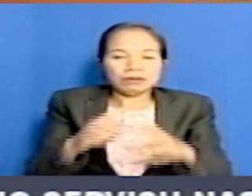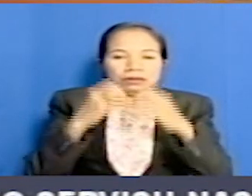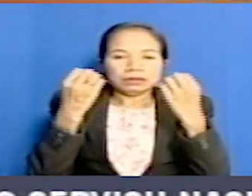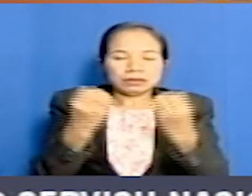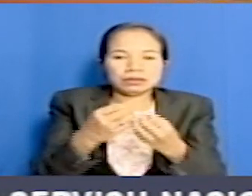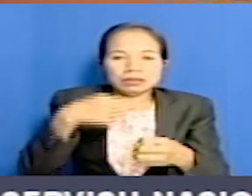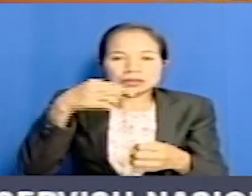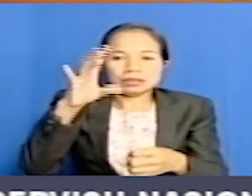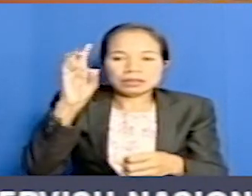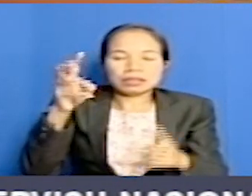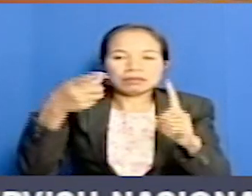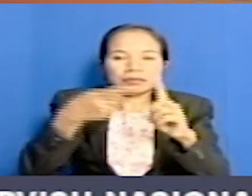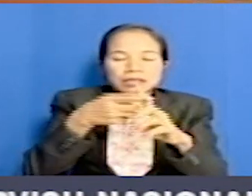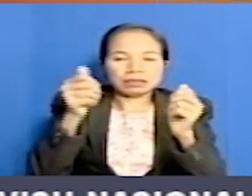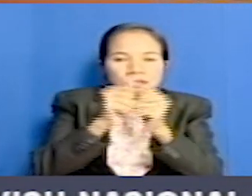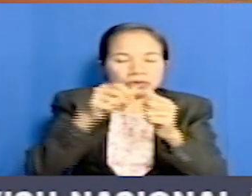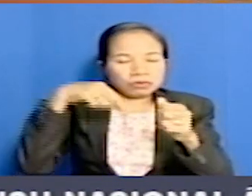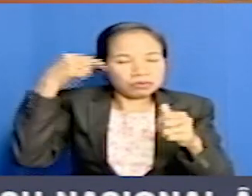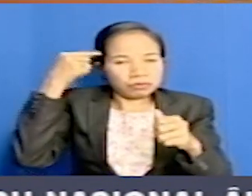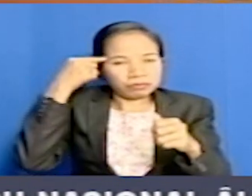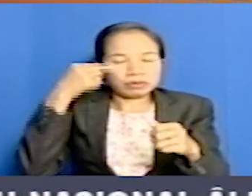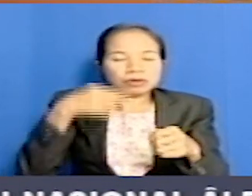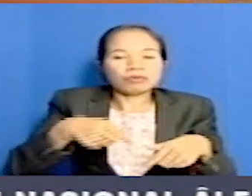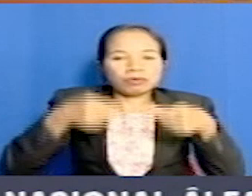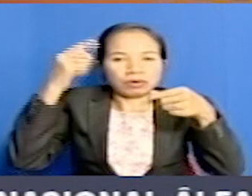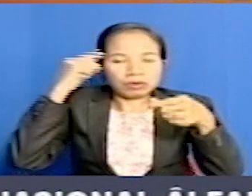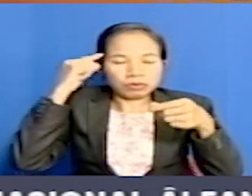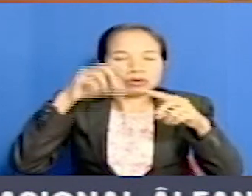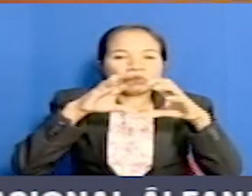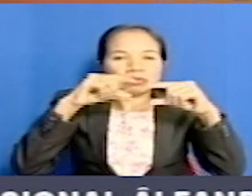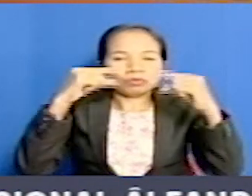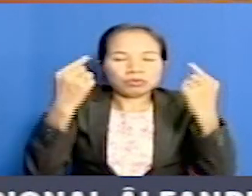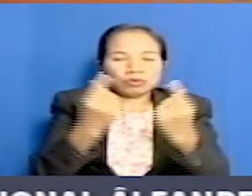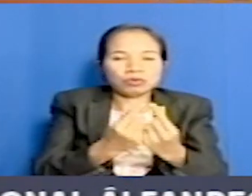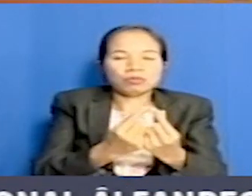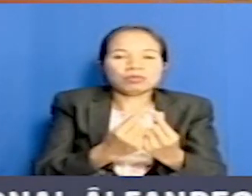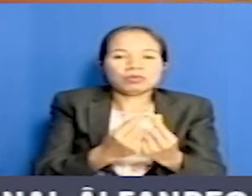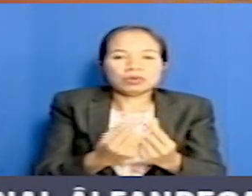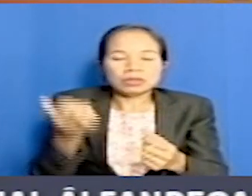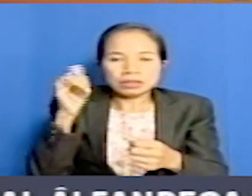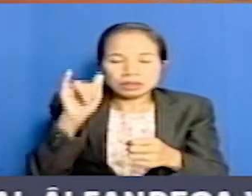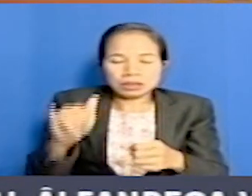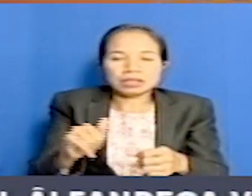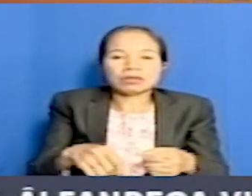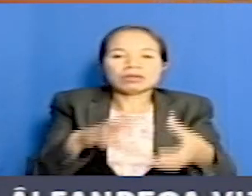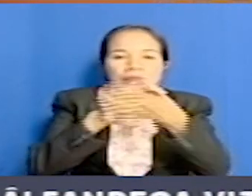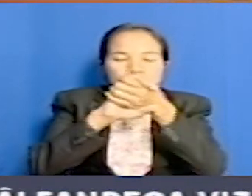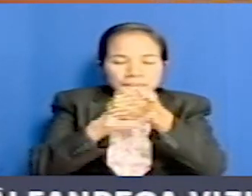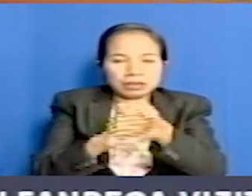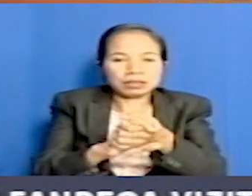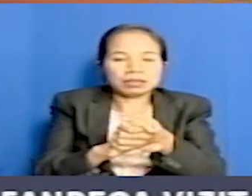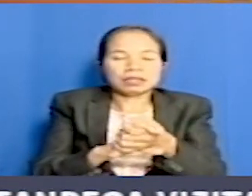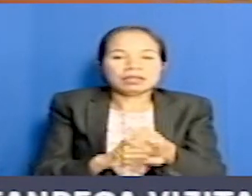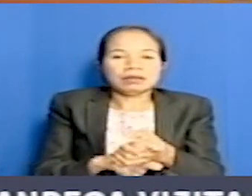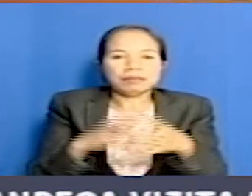Organização de 17 mais Samuto com o governo encoraja grupo arte marciais no arte ritual, onde cria paz no